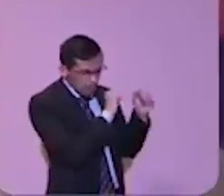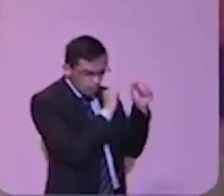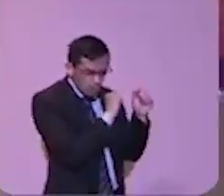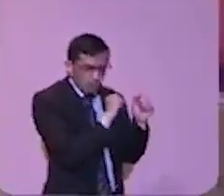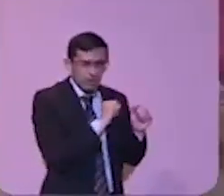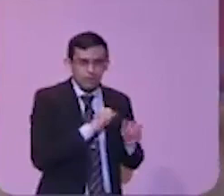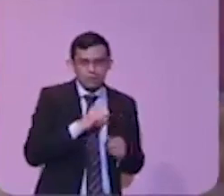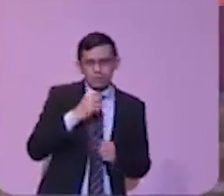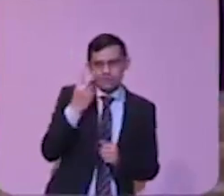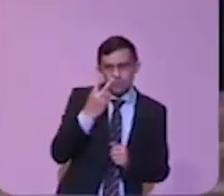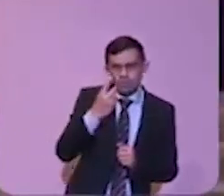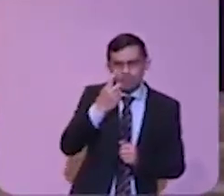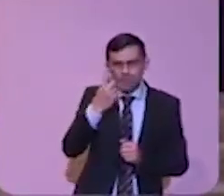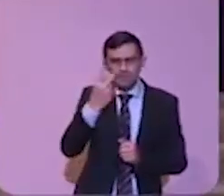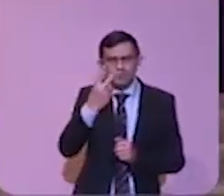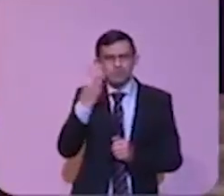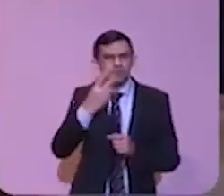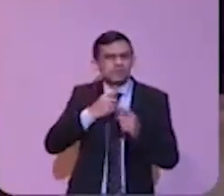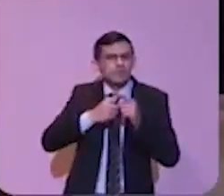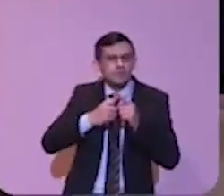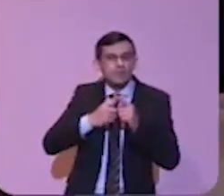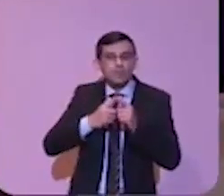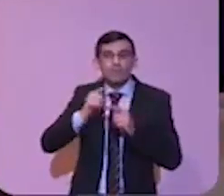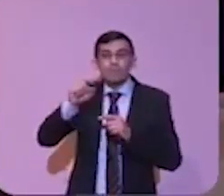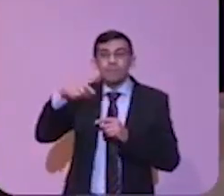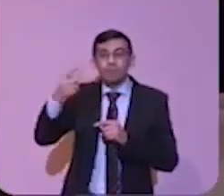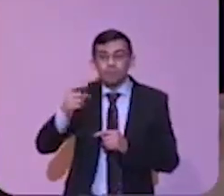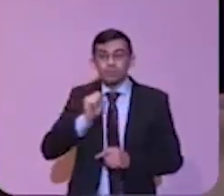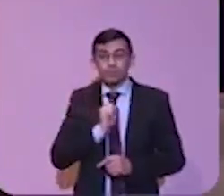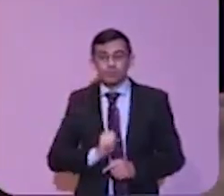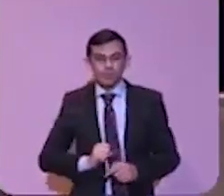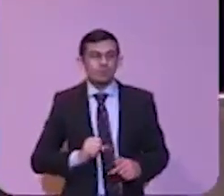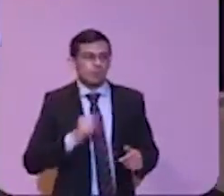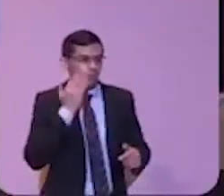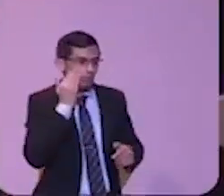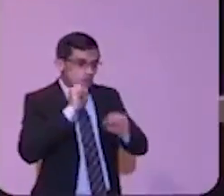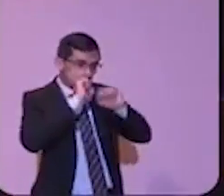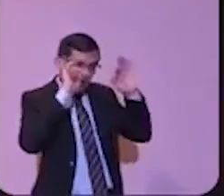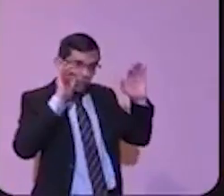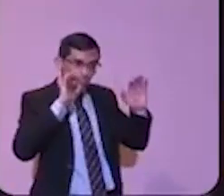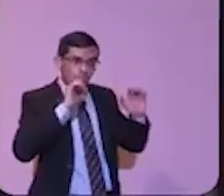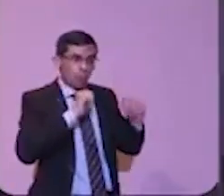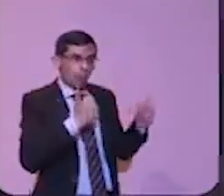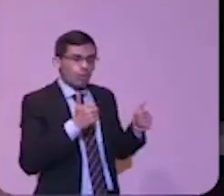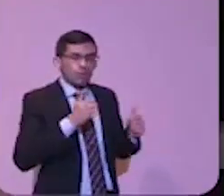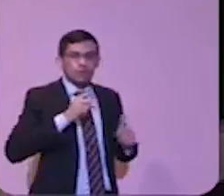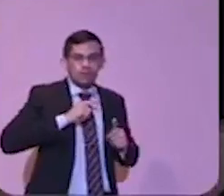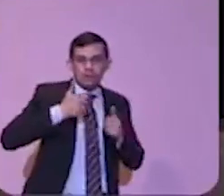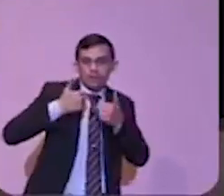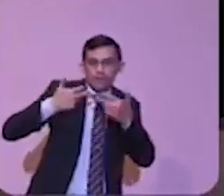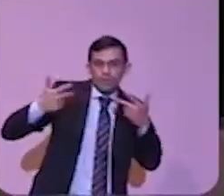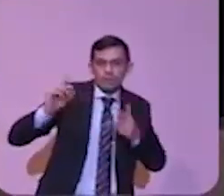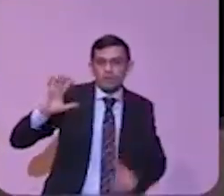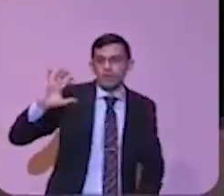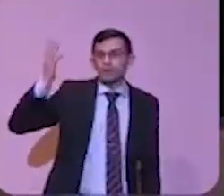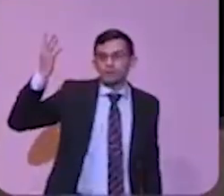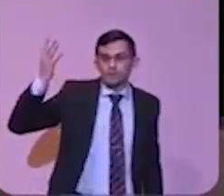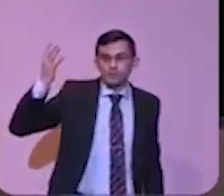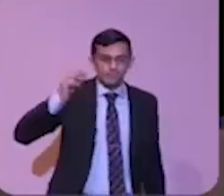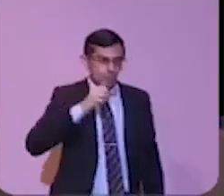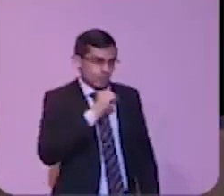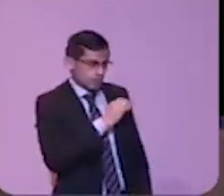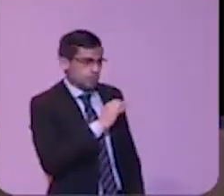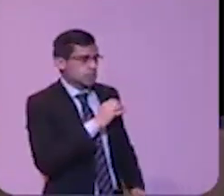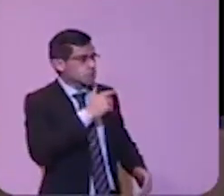a primeira, a segunda e a terceira vez. Finalmente a ficha do sacerdote cai, ele diz: opa, tem alguma coisa estranha. Se